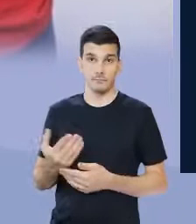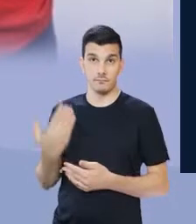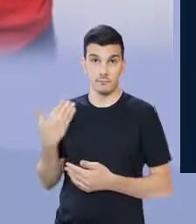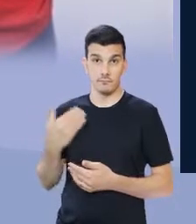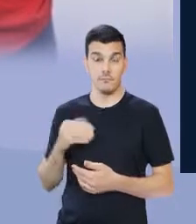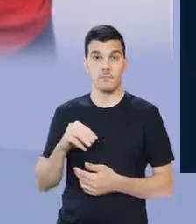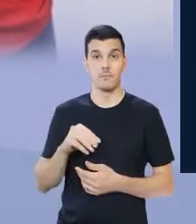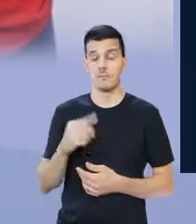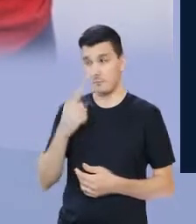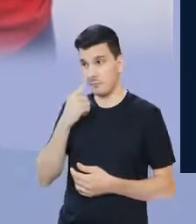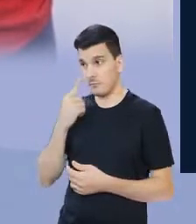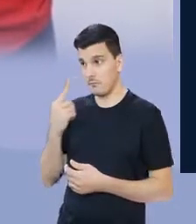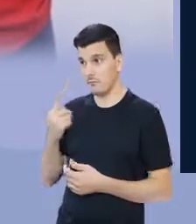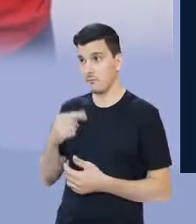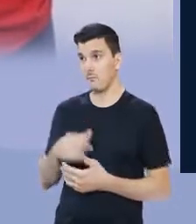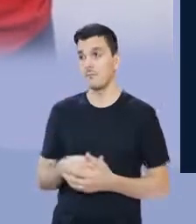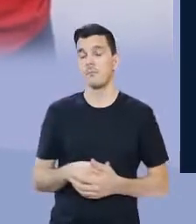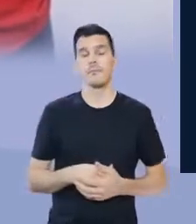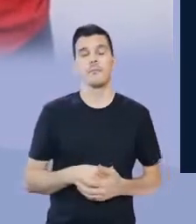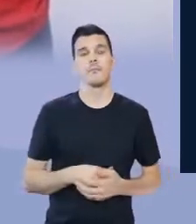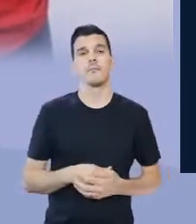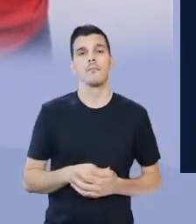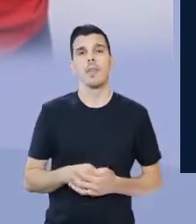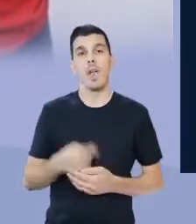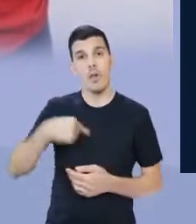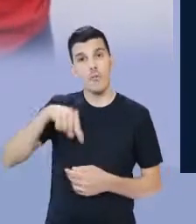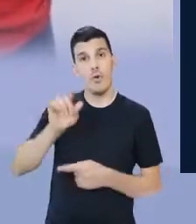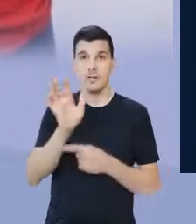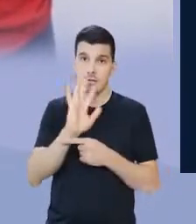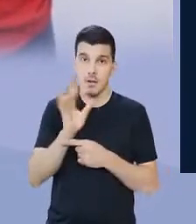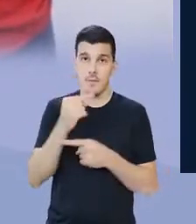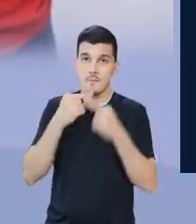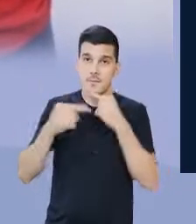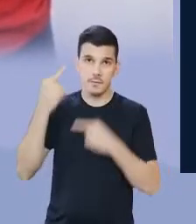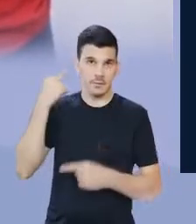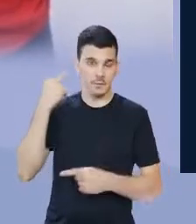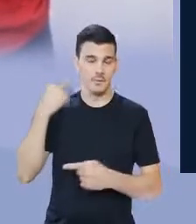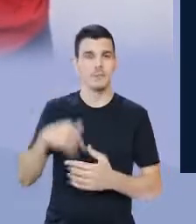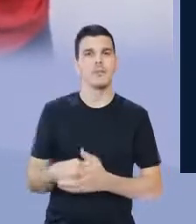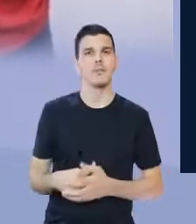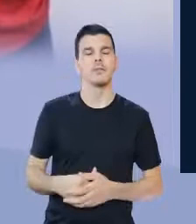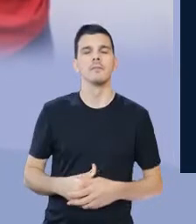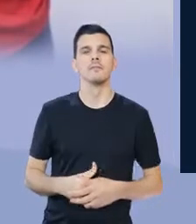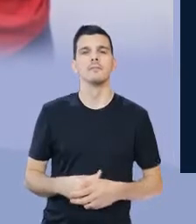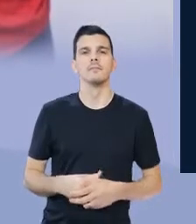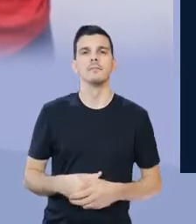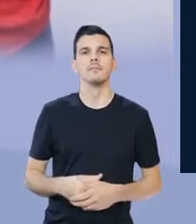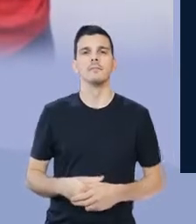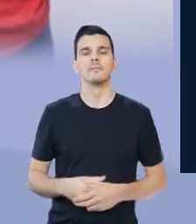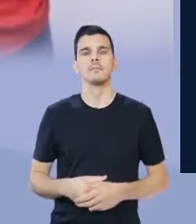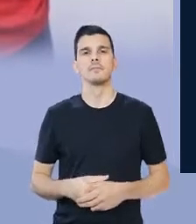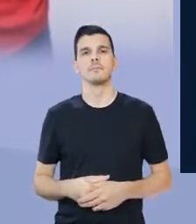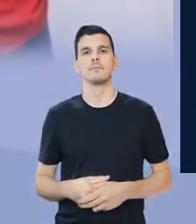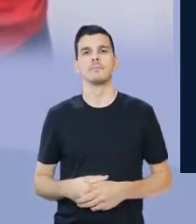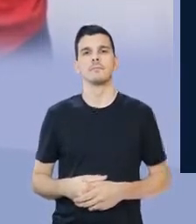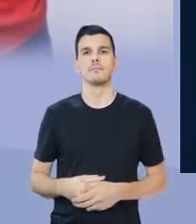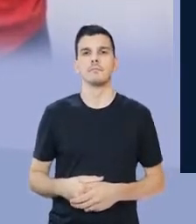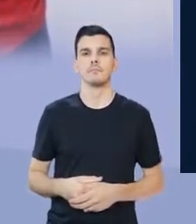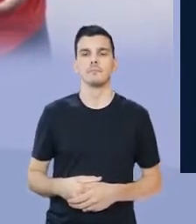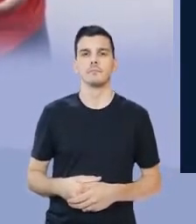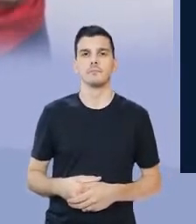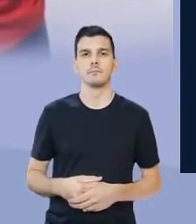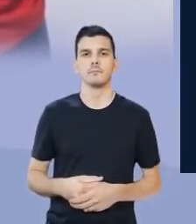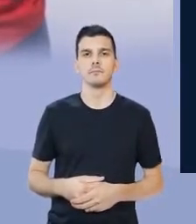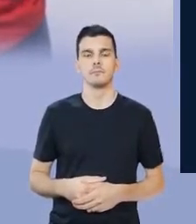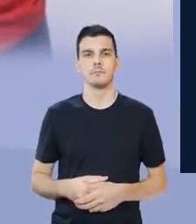de go, do verbo ir. Ela foi para o cinema na semana passada. He ate all the hamburgers last night.